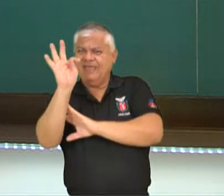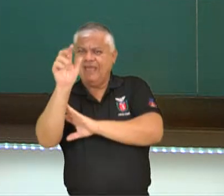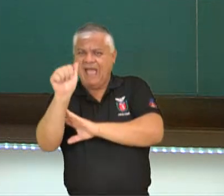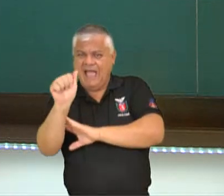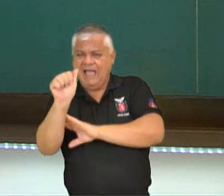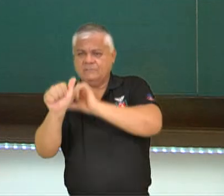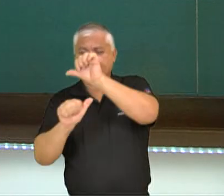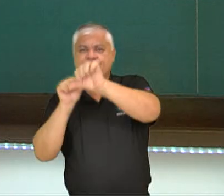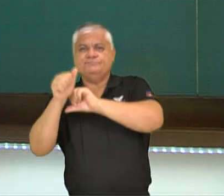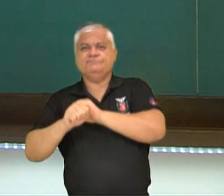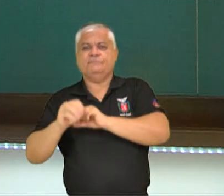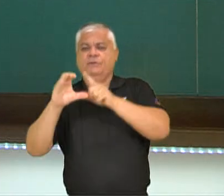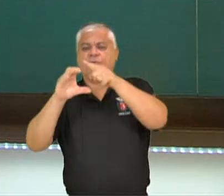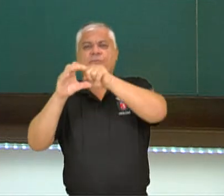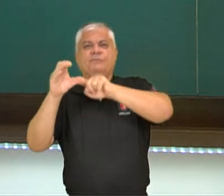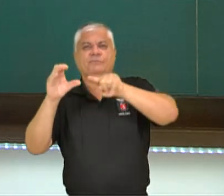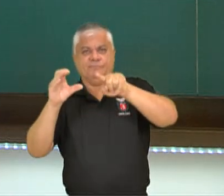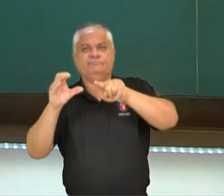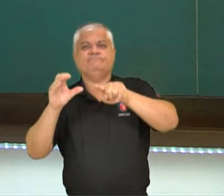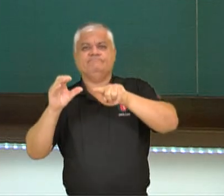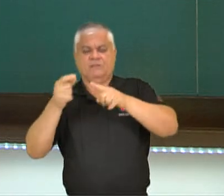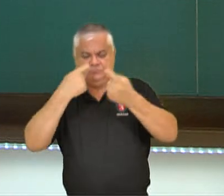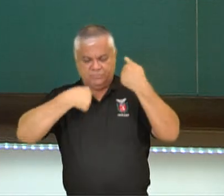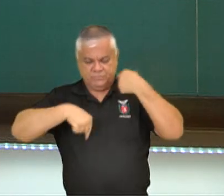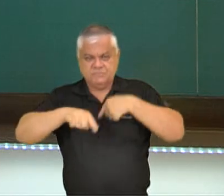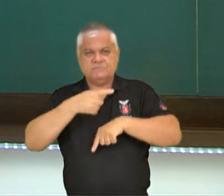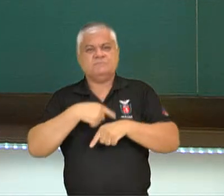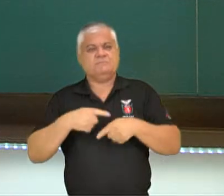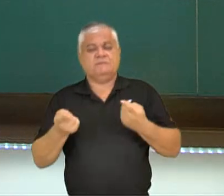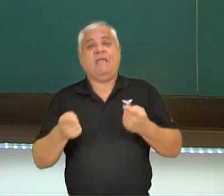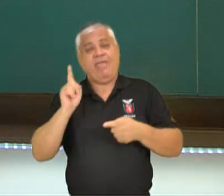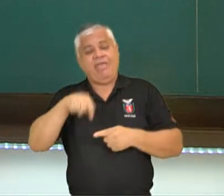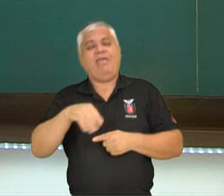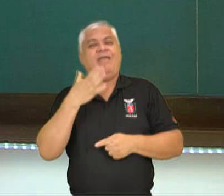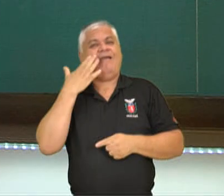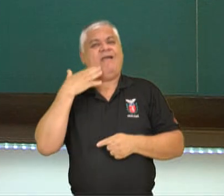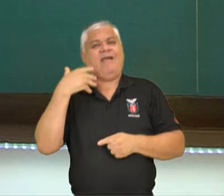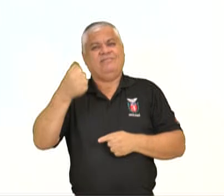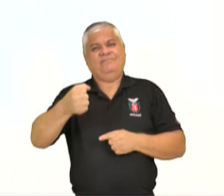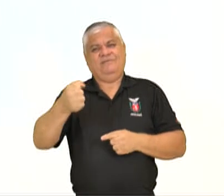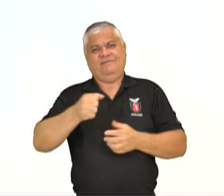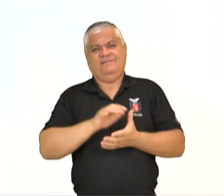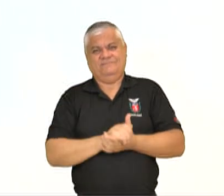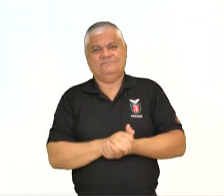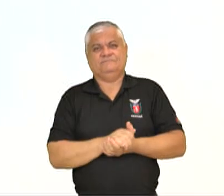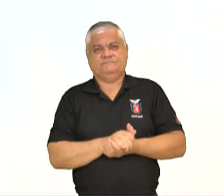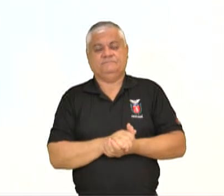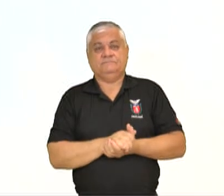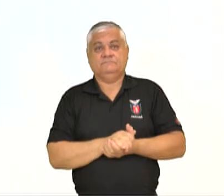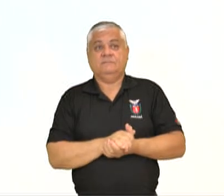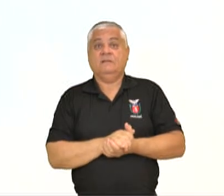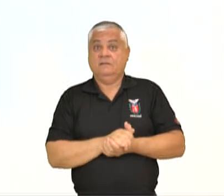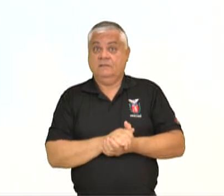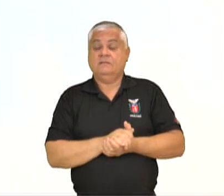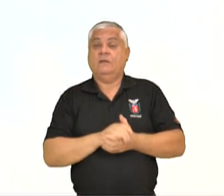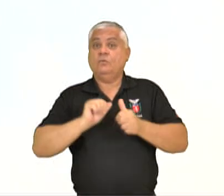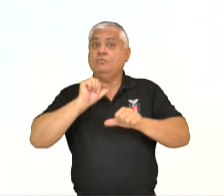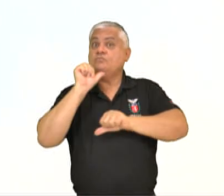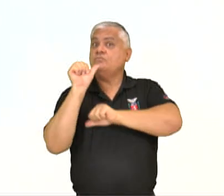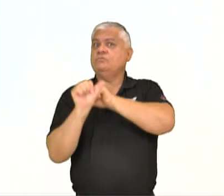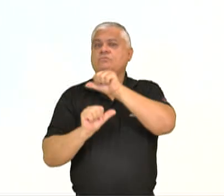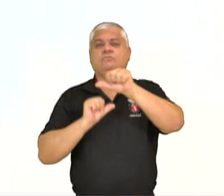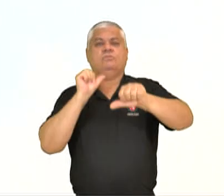dessa célula do sangue. Tá? Então, por isso que tem a célula da anemia falciforme. Então, mutação por substituição